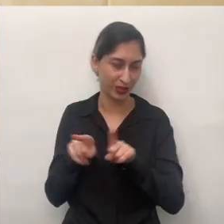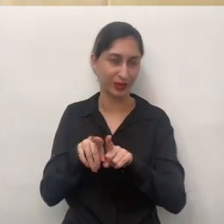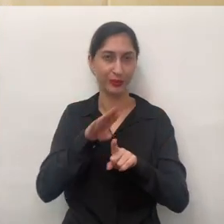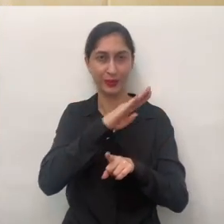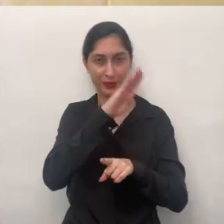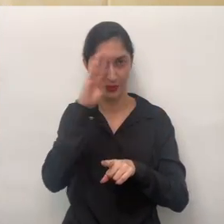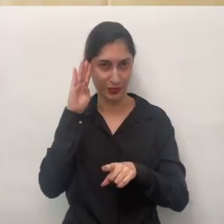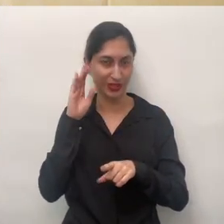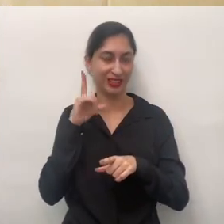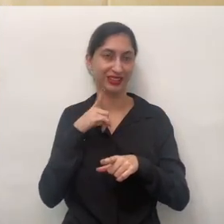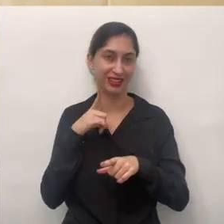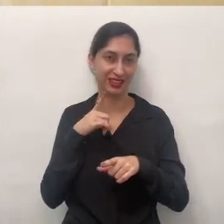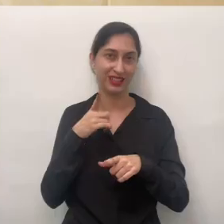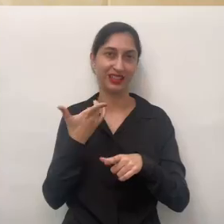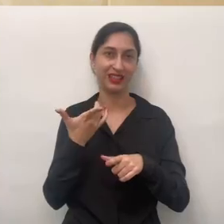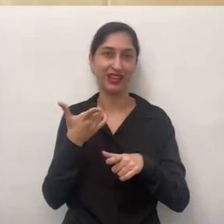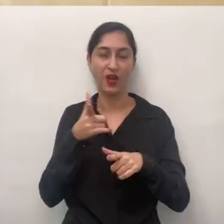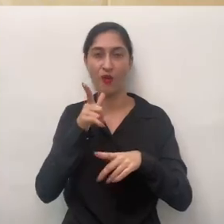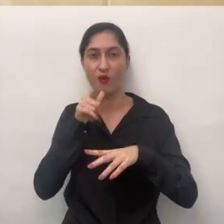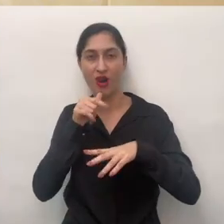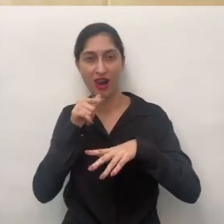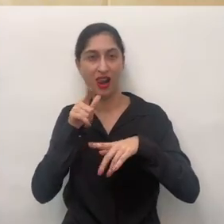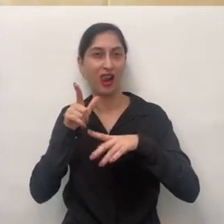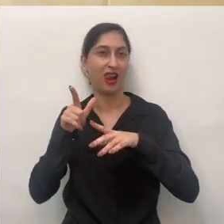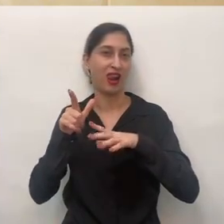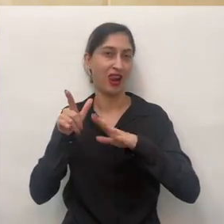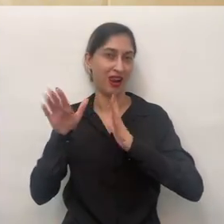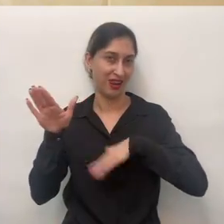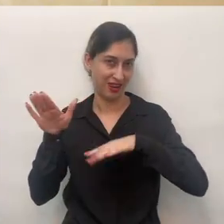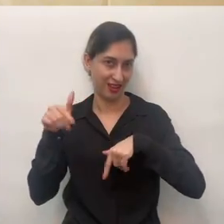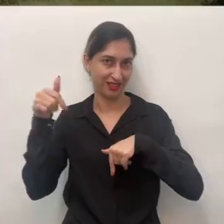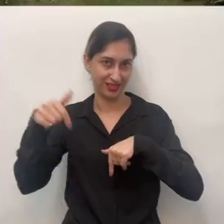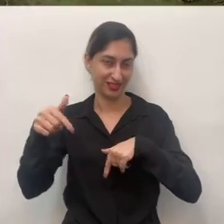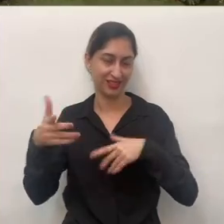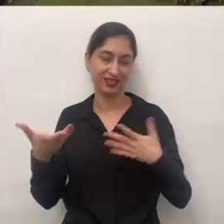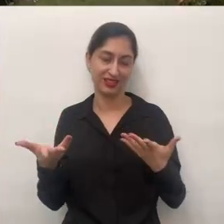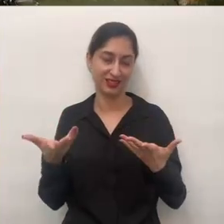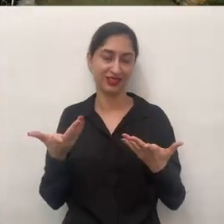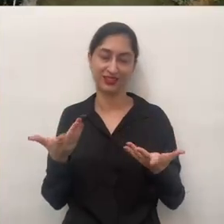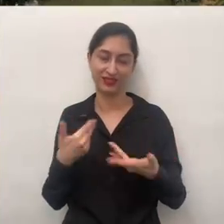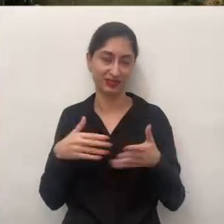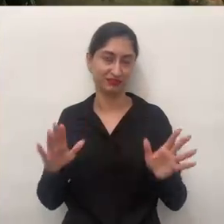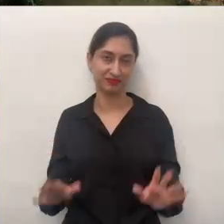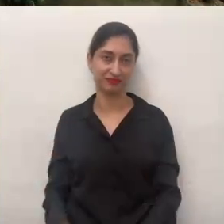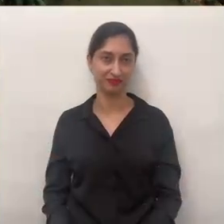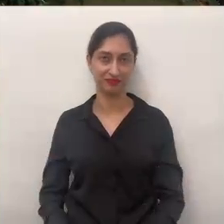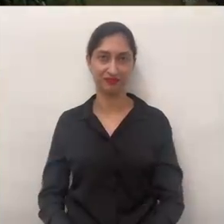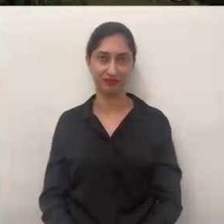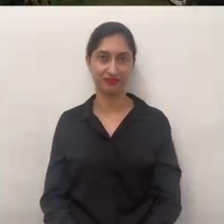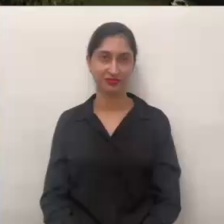da Pampulha, do laguinho, né, o espelho d'água da casa, enfim.